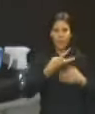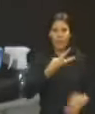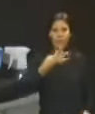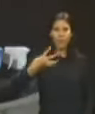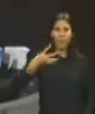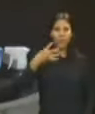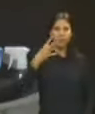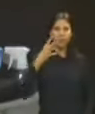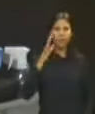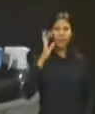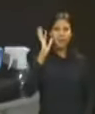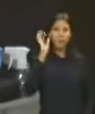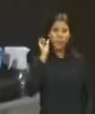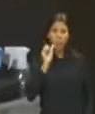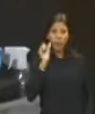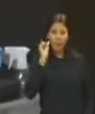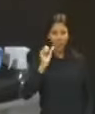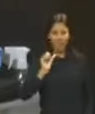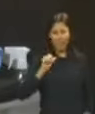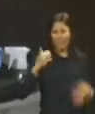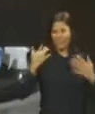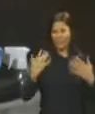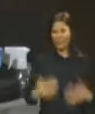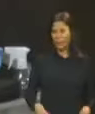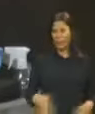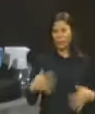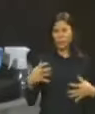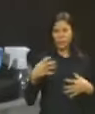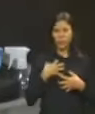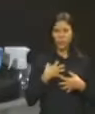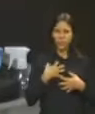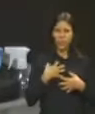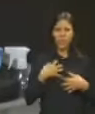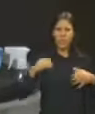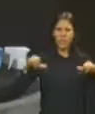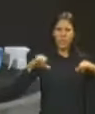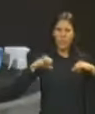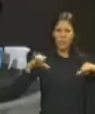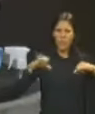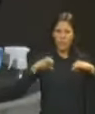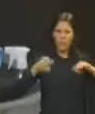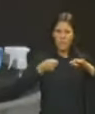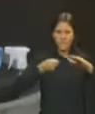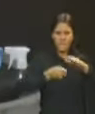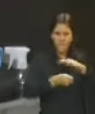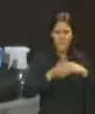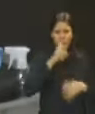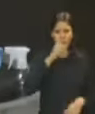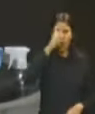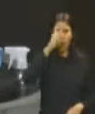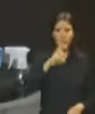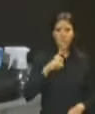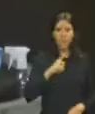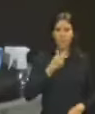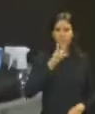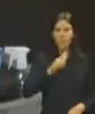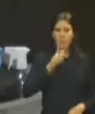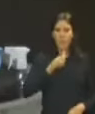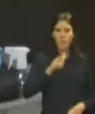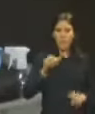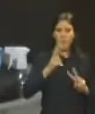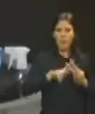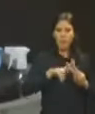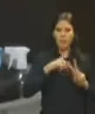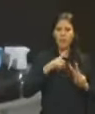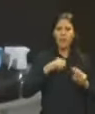mulheres em situação de crueldade, em situação de desumanidade, em que há um réu preso. Ontem, inclusive, houve